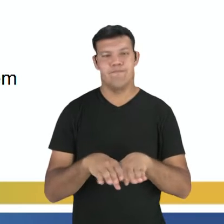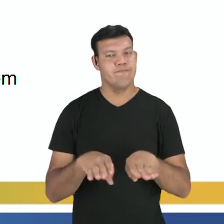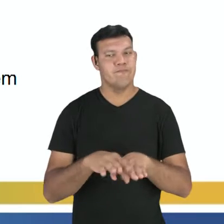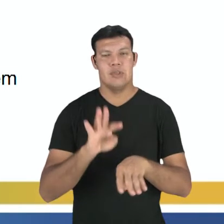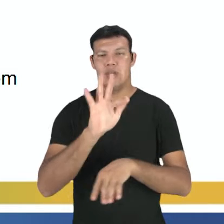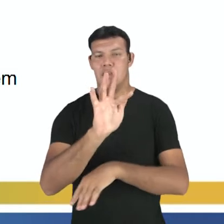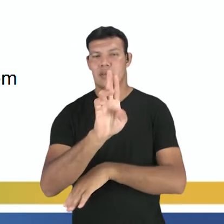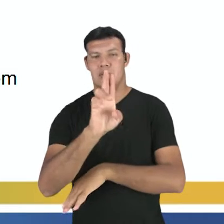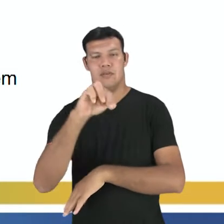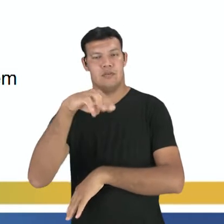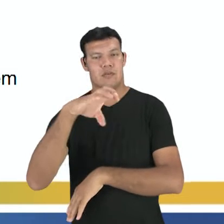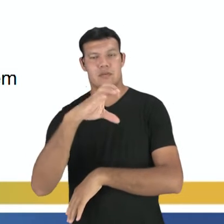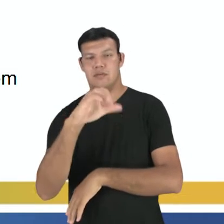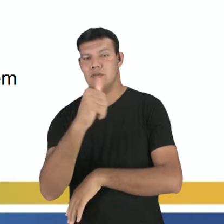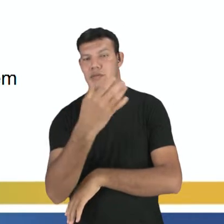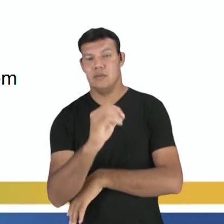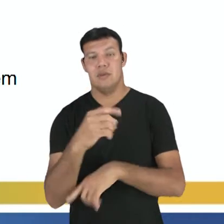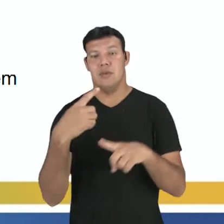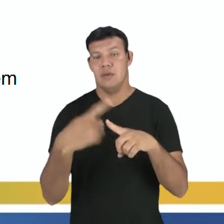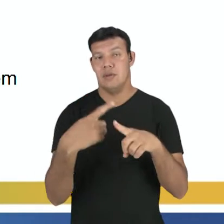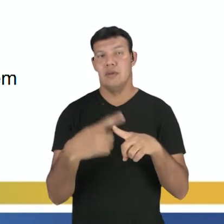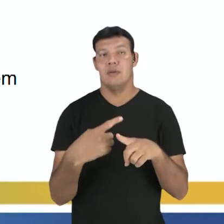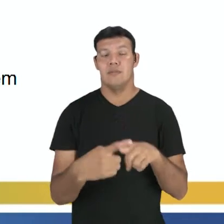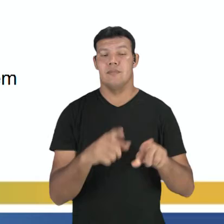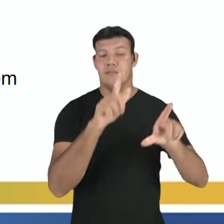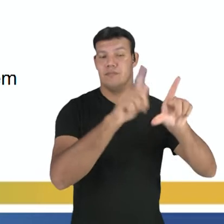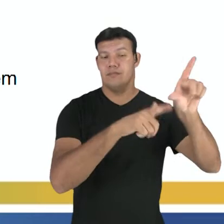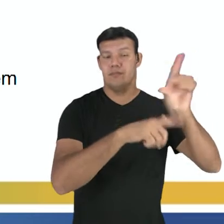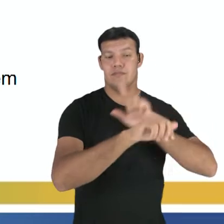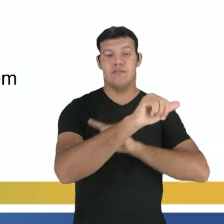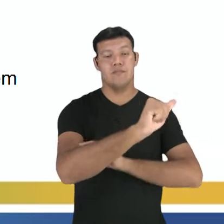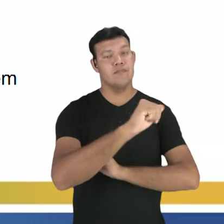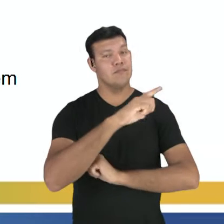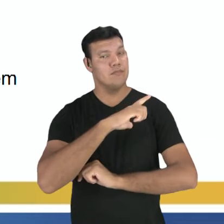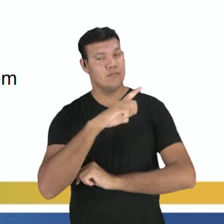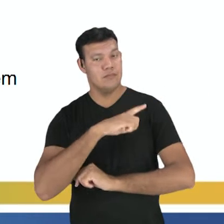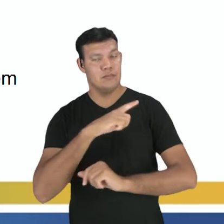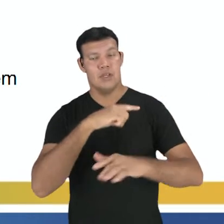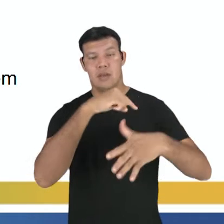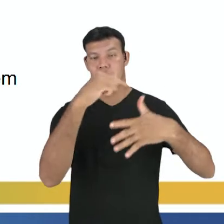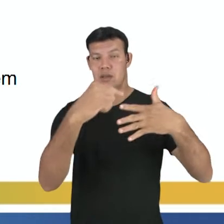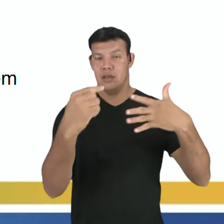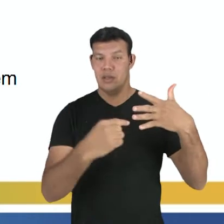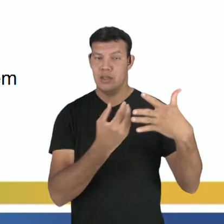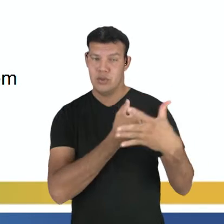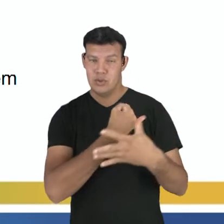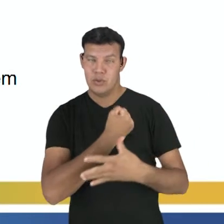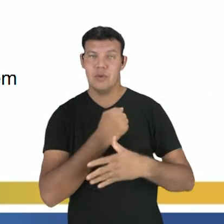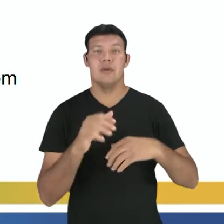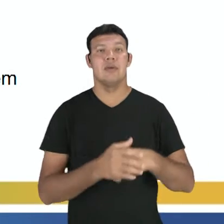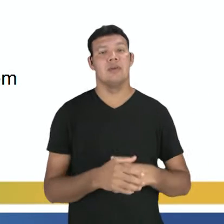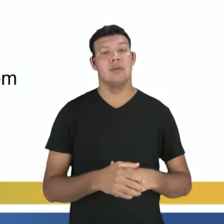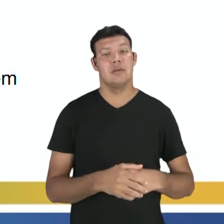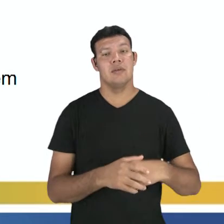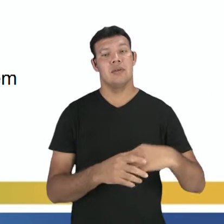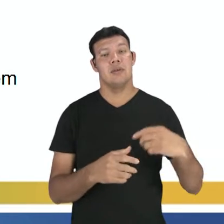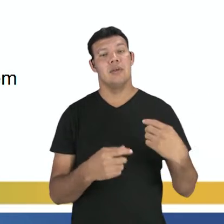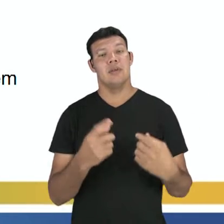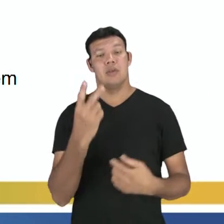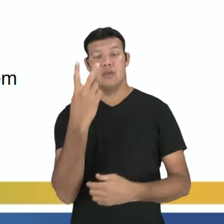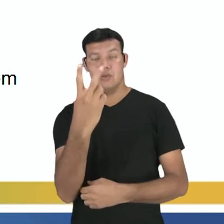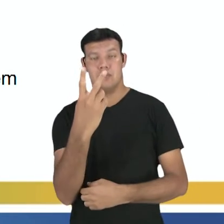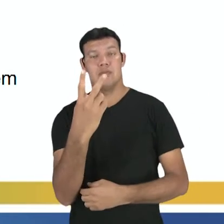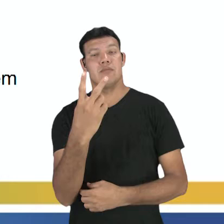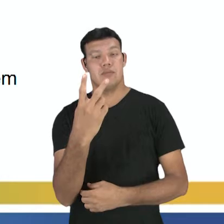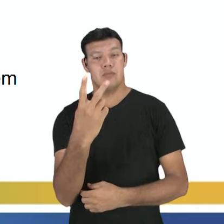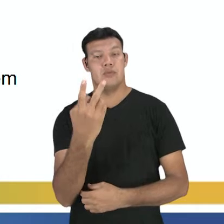uma função, pois há elementos do conjunto A que possuem dois correspondentes no conjunto